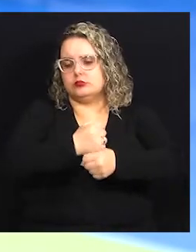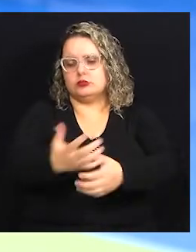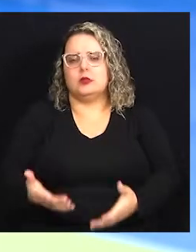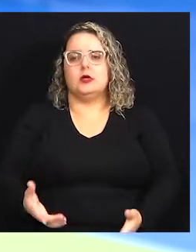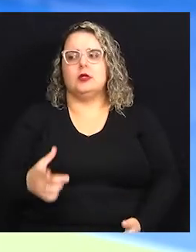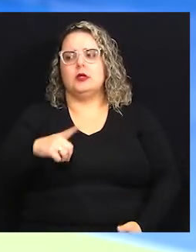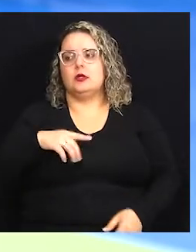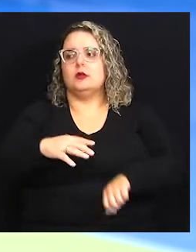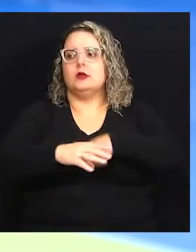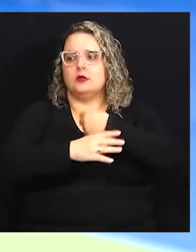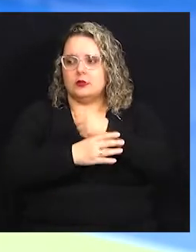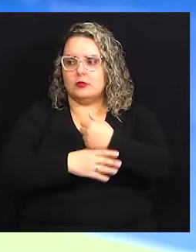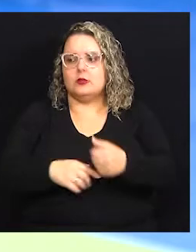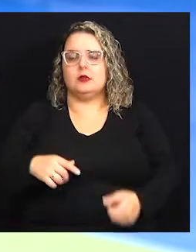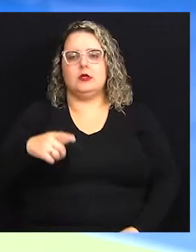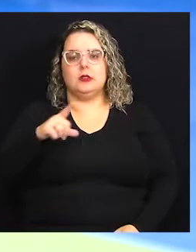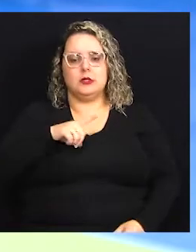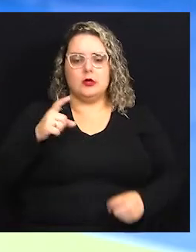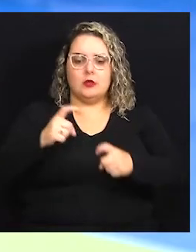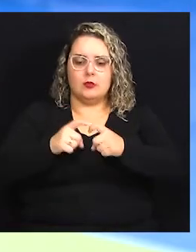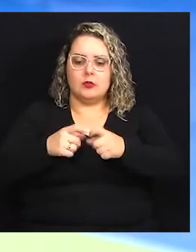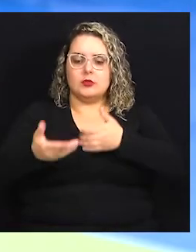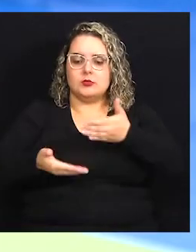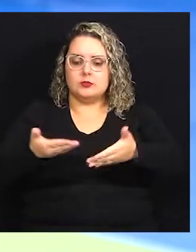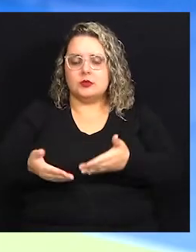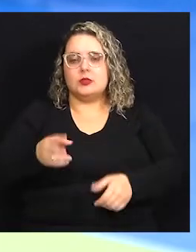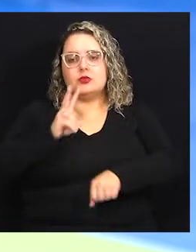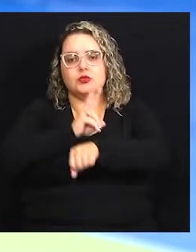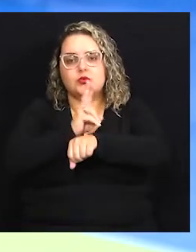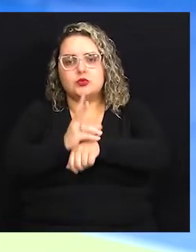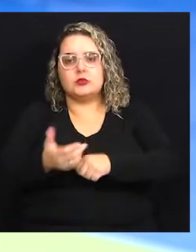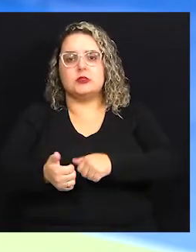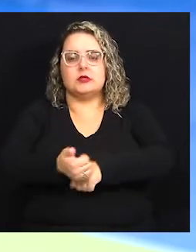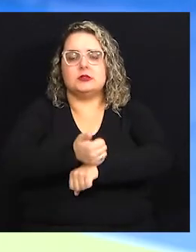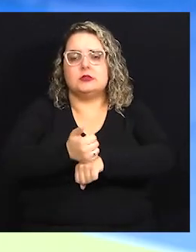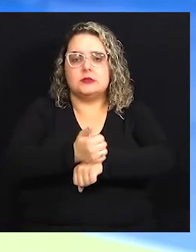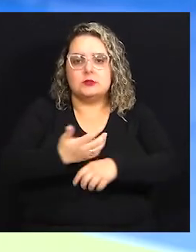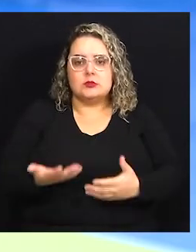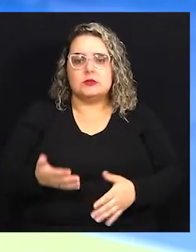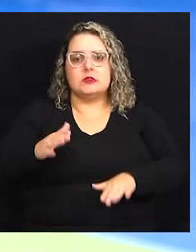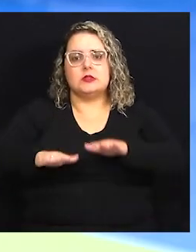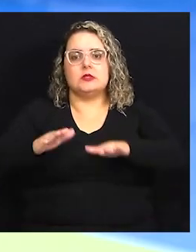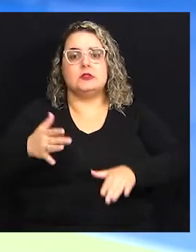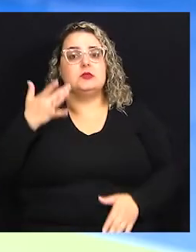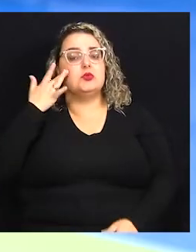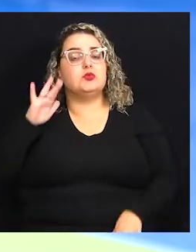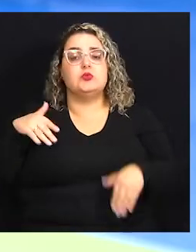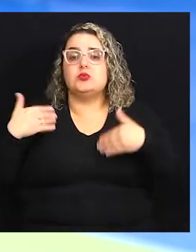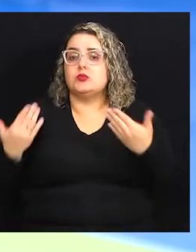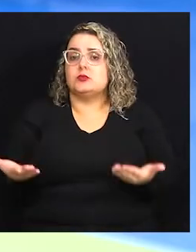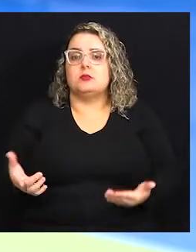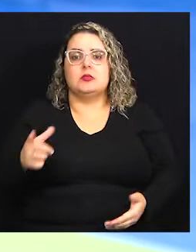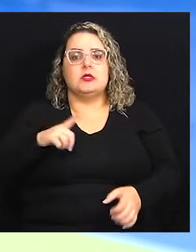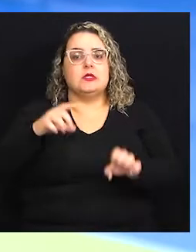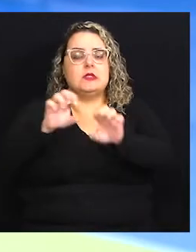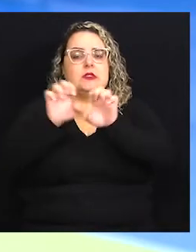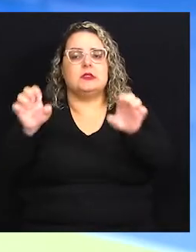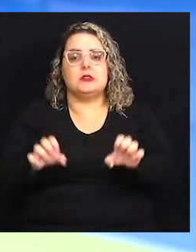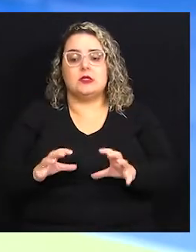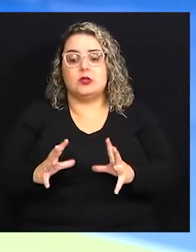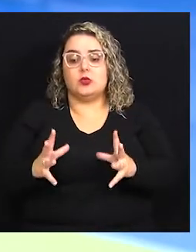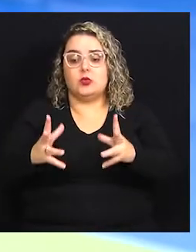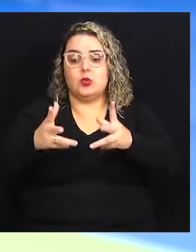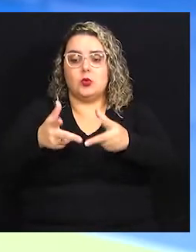Então você tem que ter um fisioterapeuta, você tem que ter um médico para saber cuidar dessas jogadoras, e muitas vezes as pessoas não sabem que tem essa